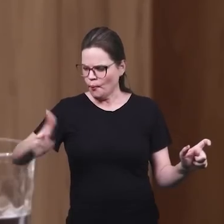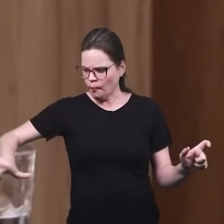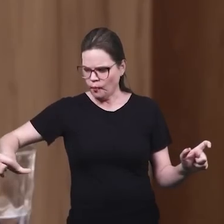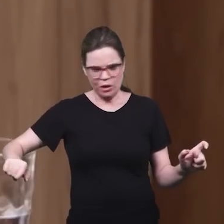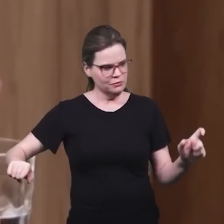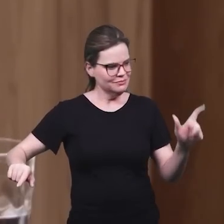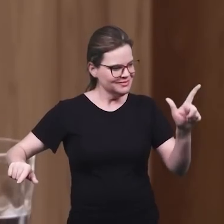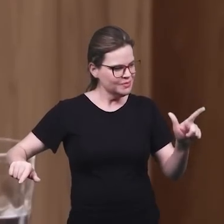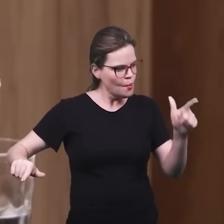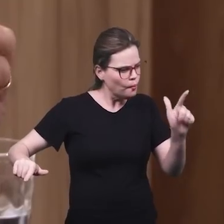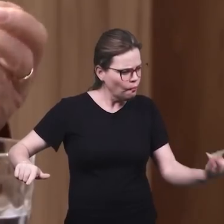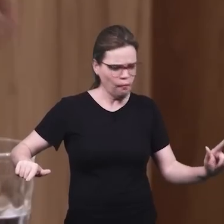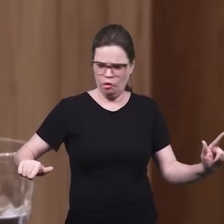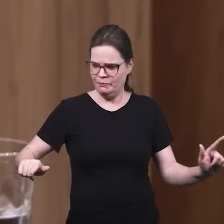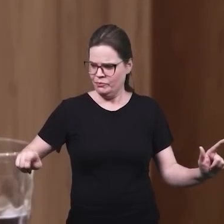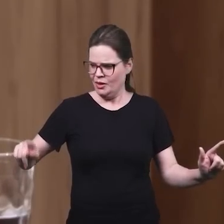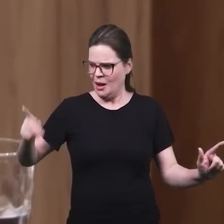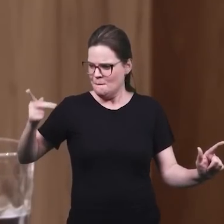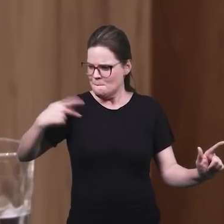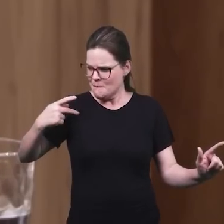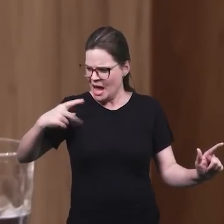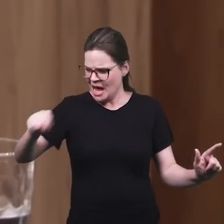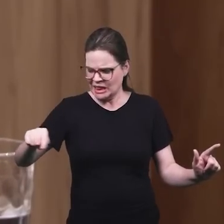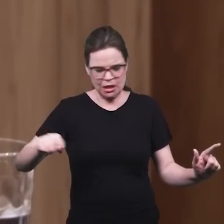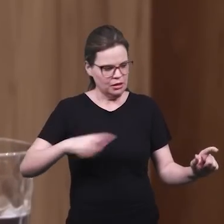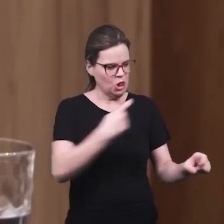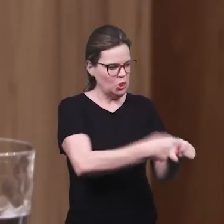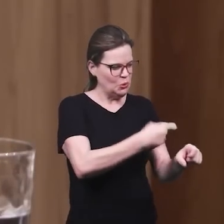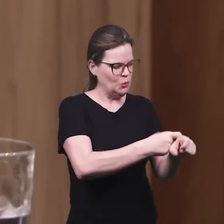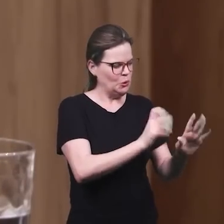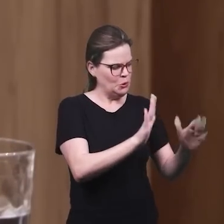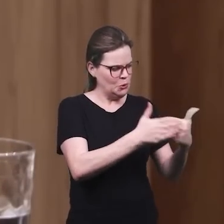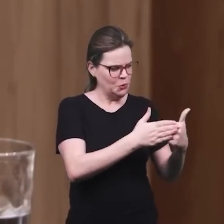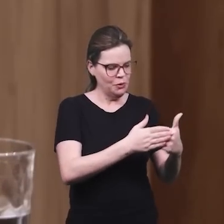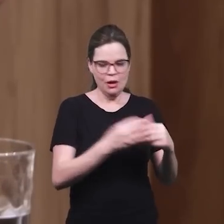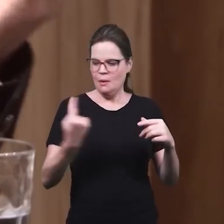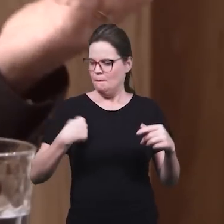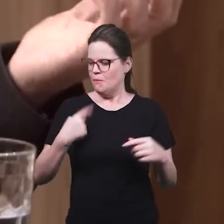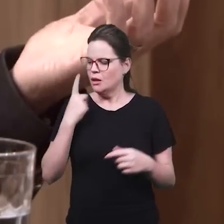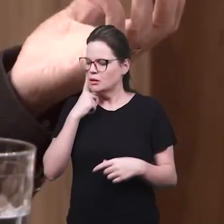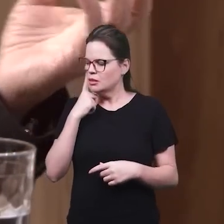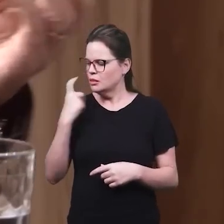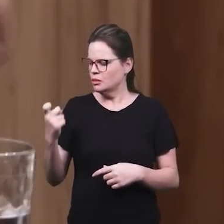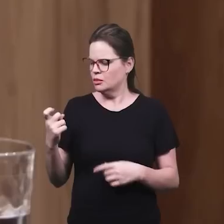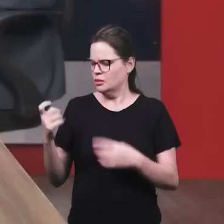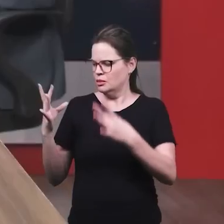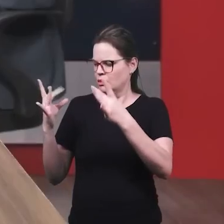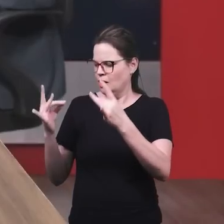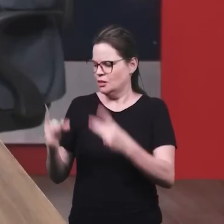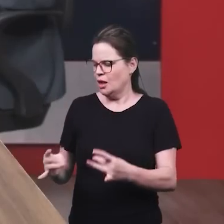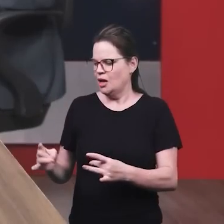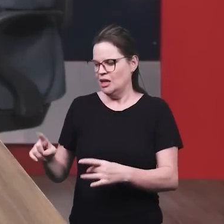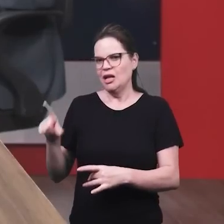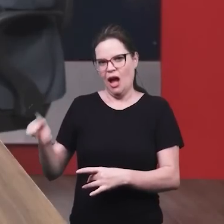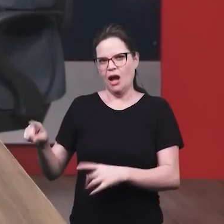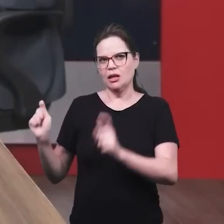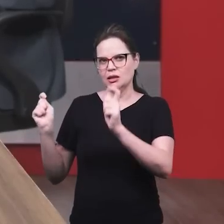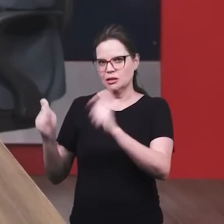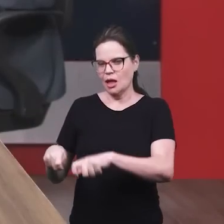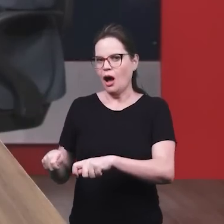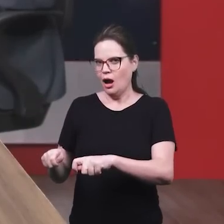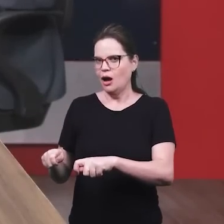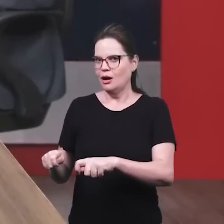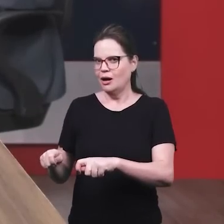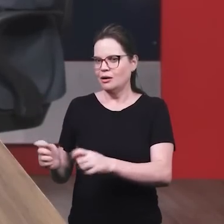um detalhe interessante, cabia muita água. Eu não sei se o número é correto, mas é em torno de 40